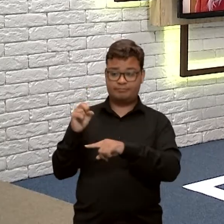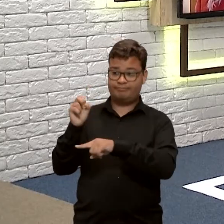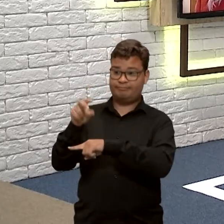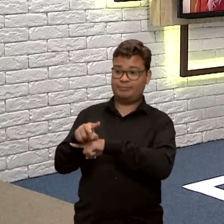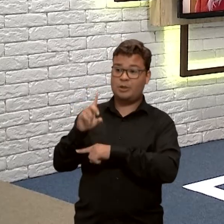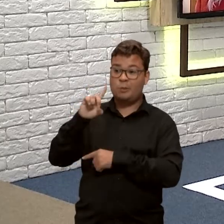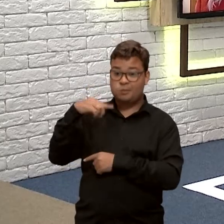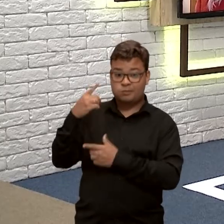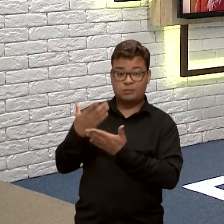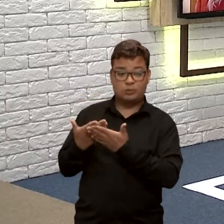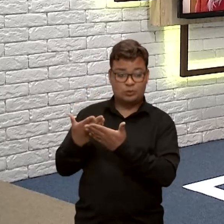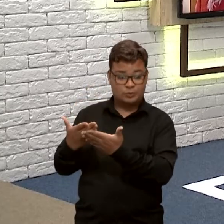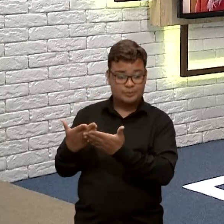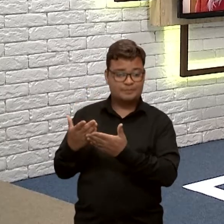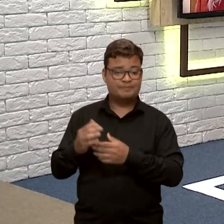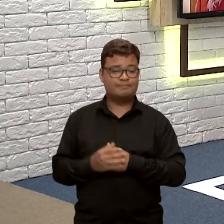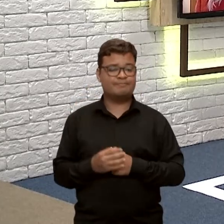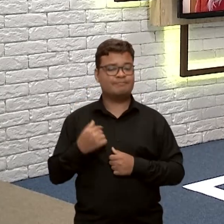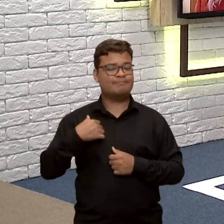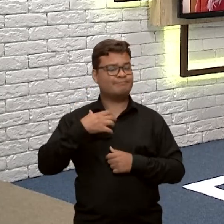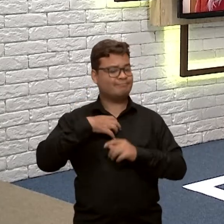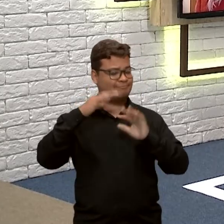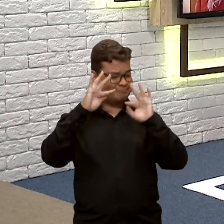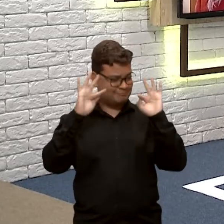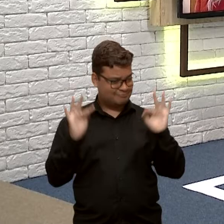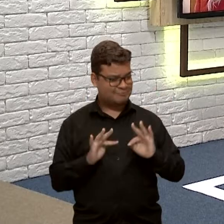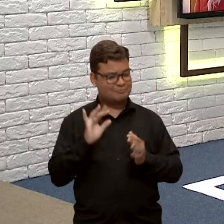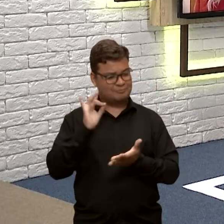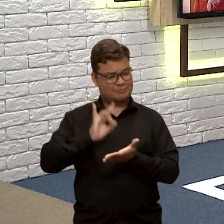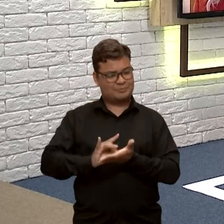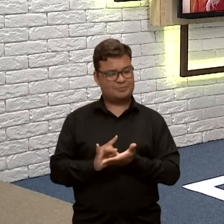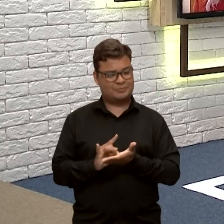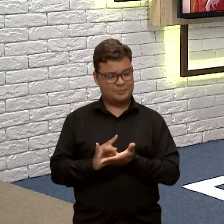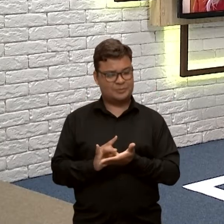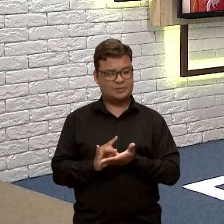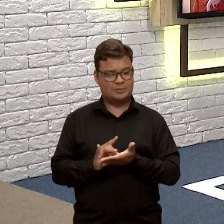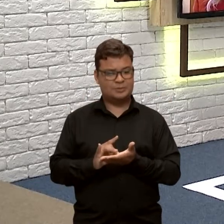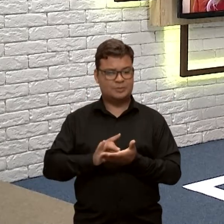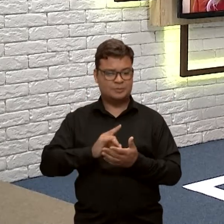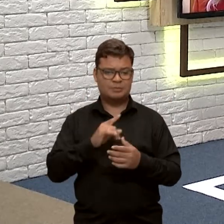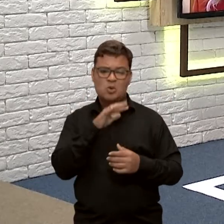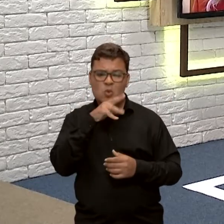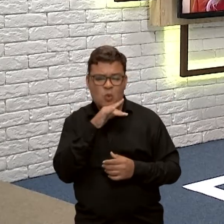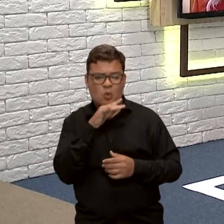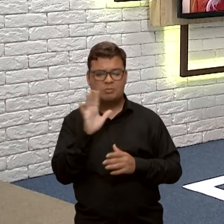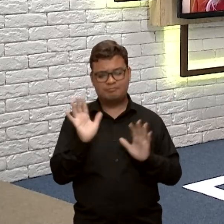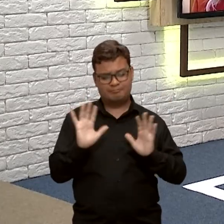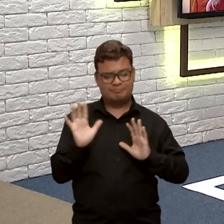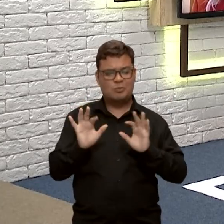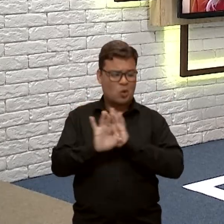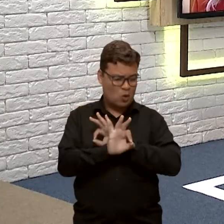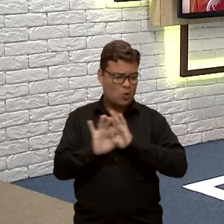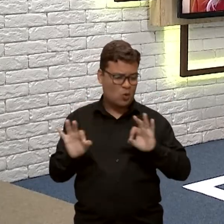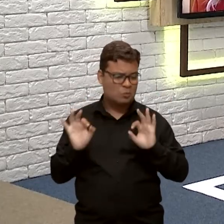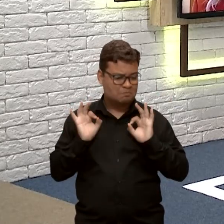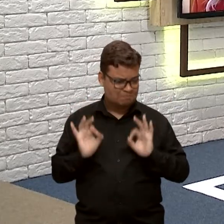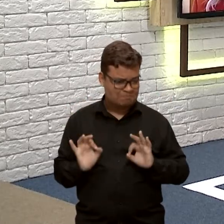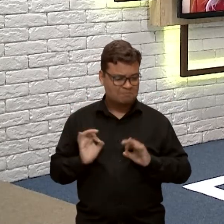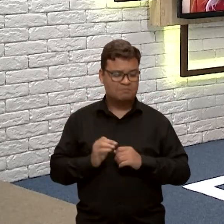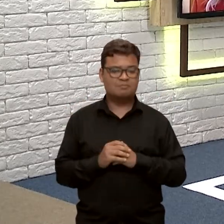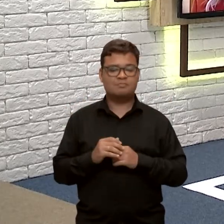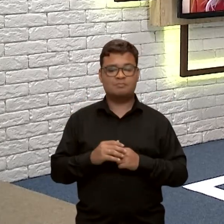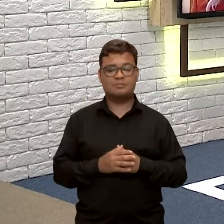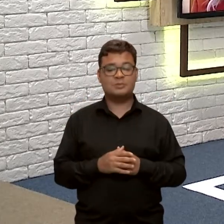de Direito. Fiquei muito feliz, não digo que isso foi ruim para mim, foi ótimo.